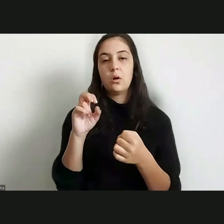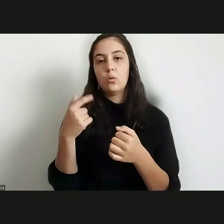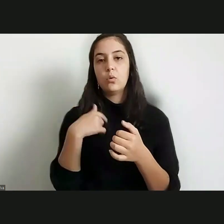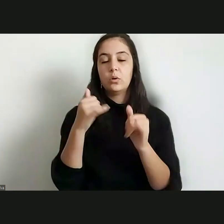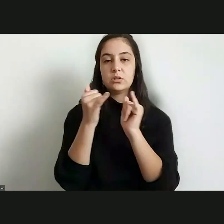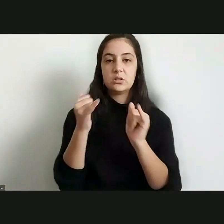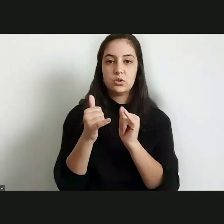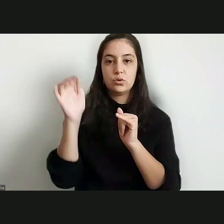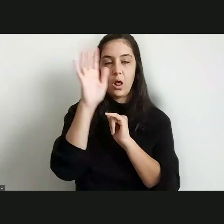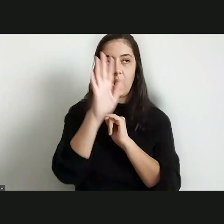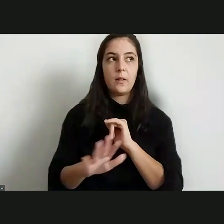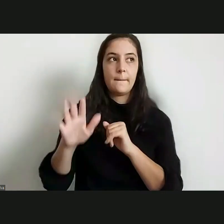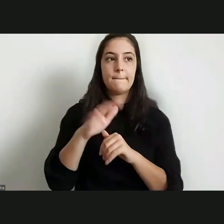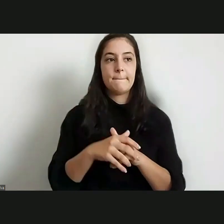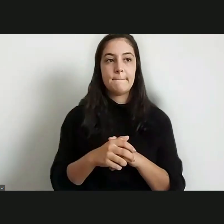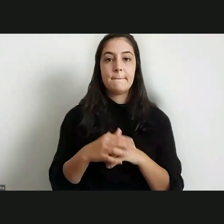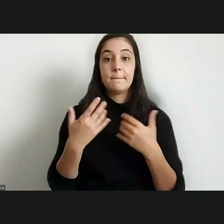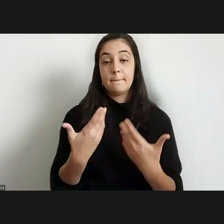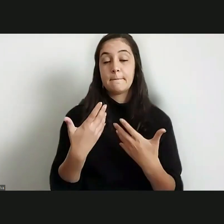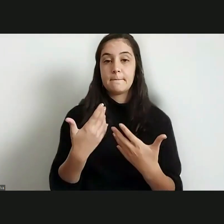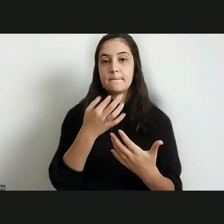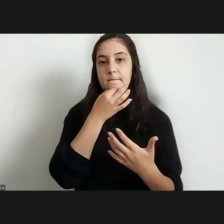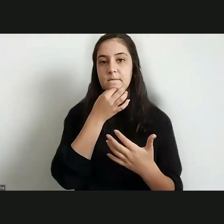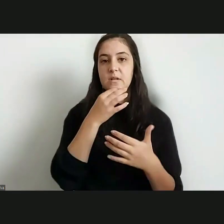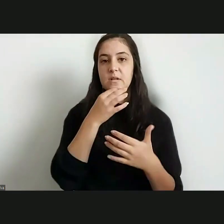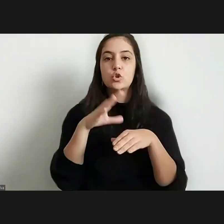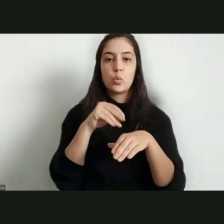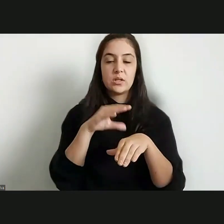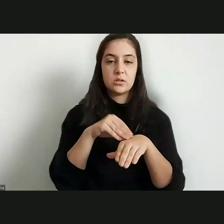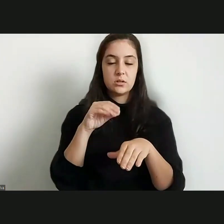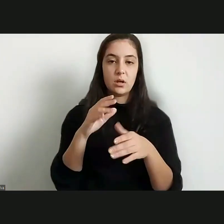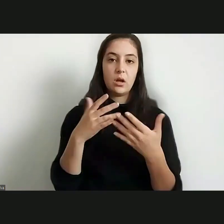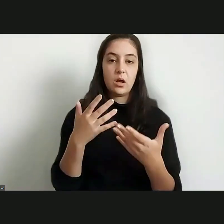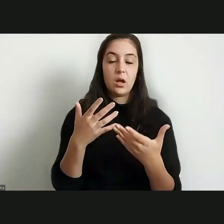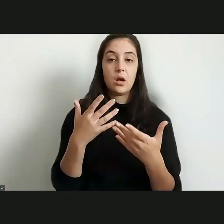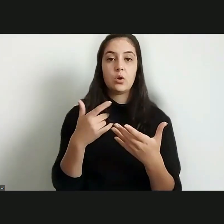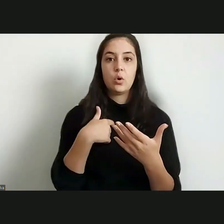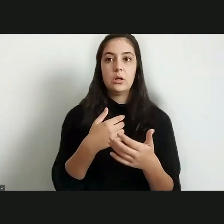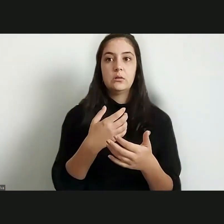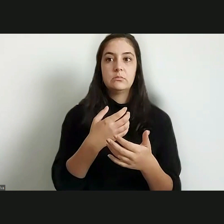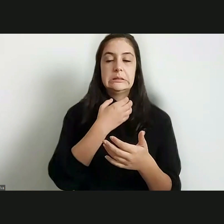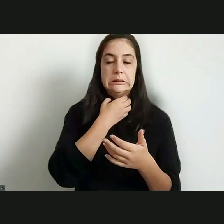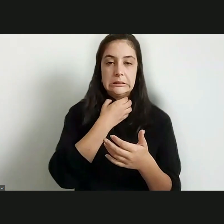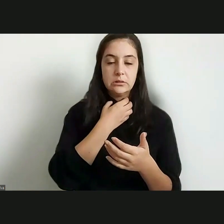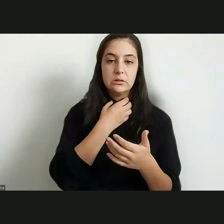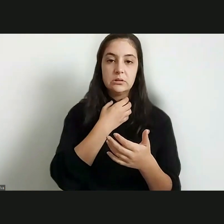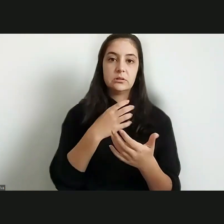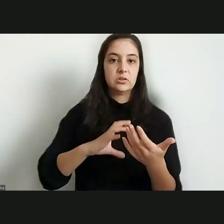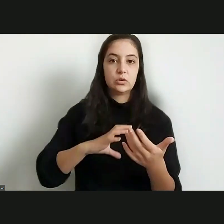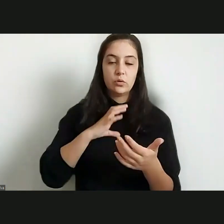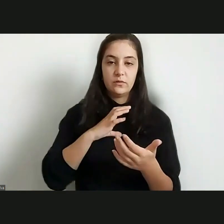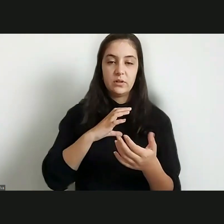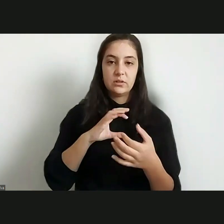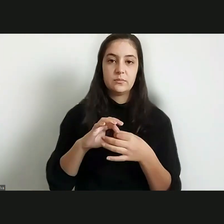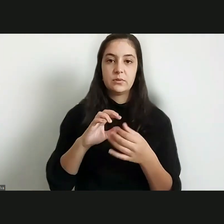internacional. Eu estou neste momento a falar-vos da Suécia, onde existe também uma profunda crise de confiança nas instituições, e isso determinou uma mudança